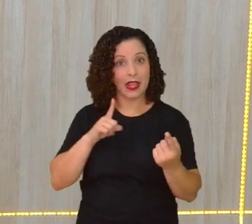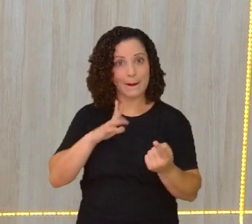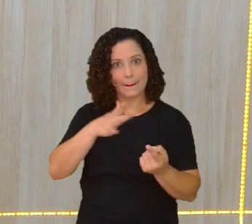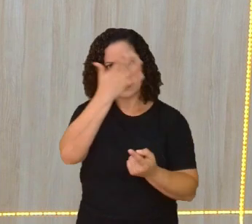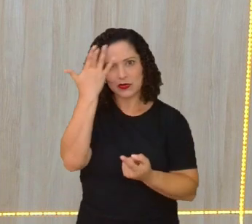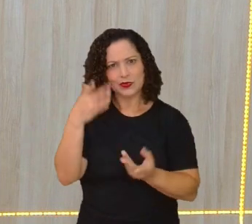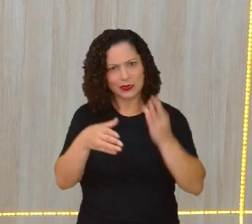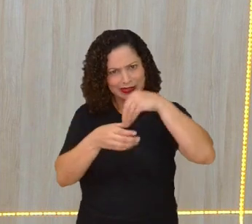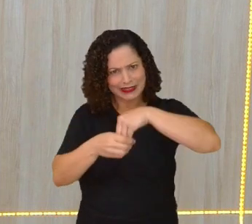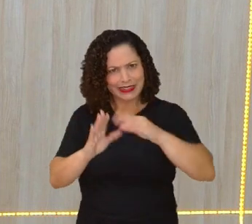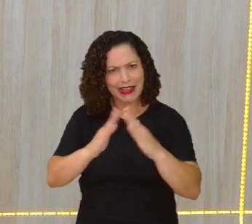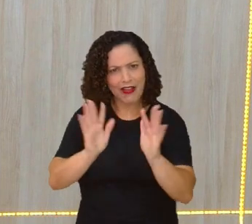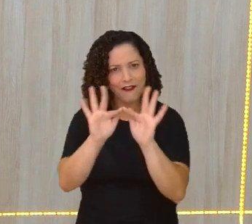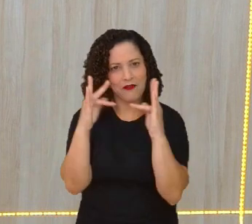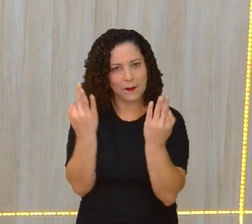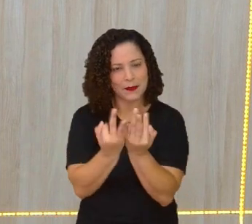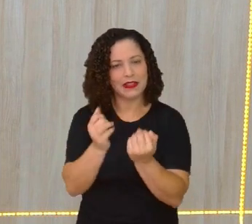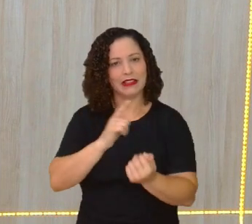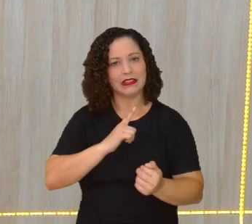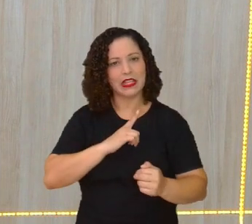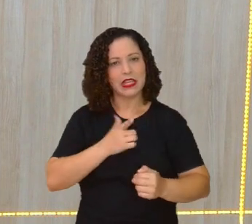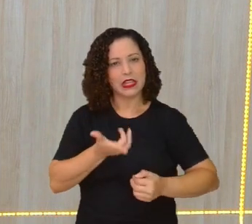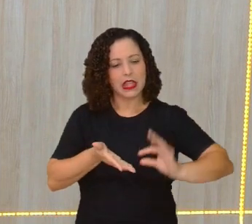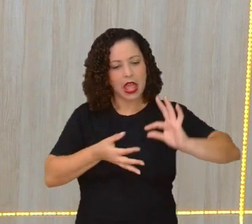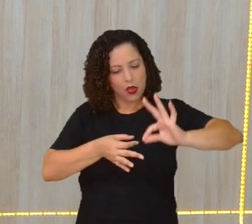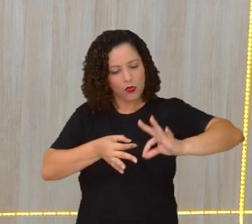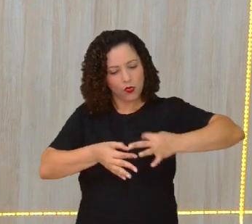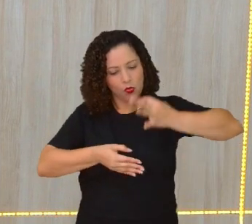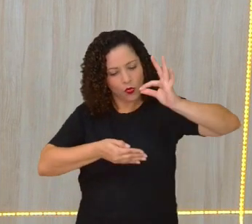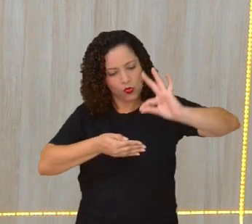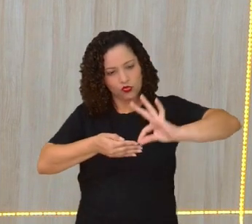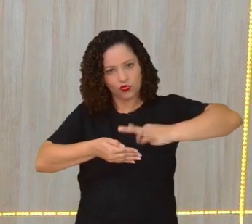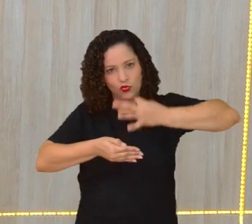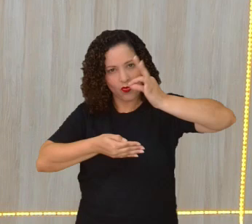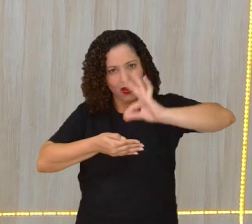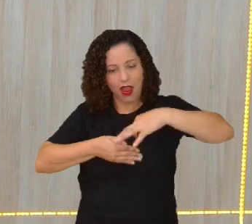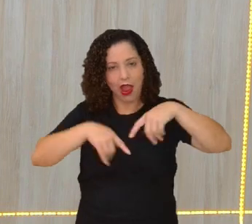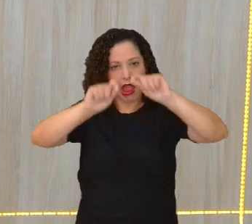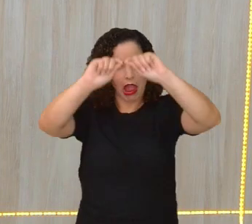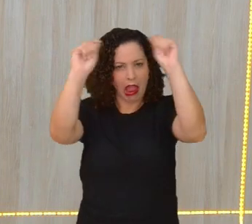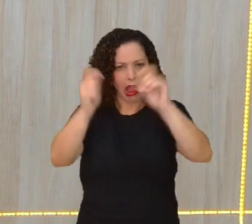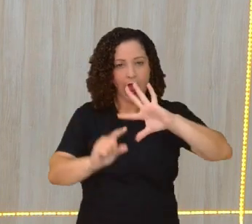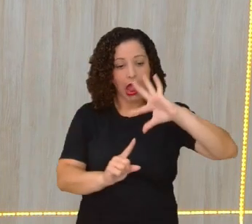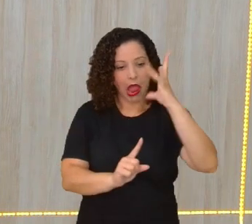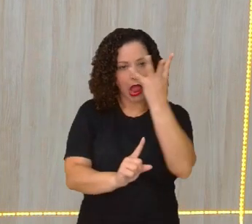faz crochê, não é? Trabalha com algum tipo de artesanato, né?